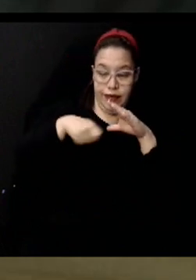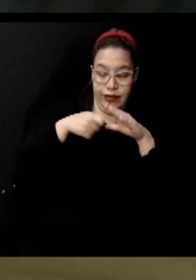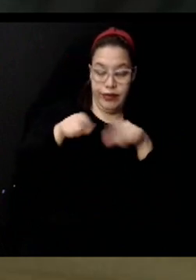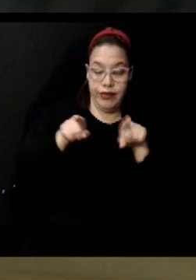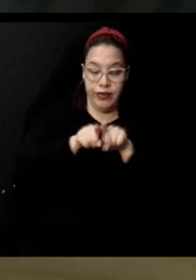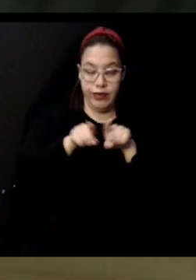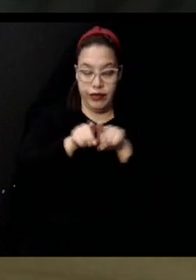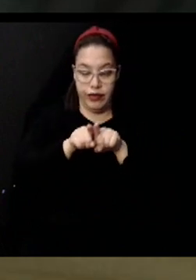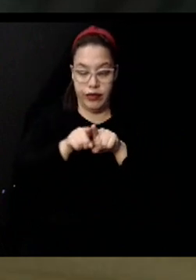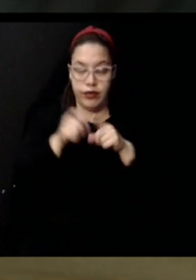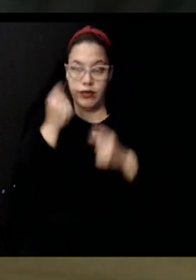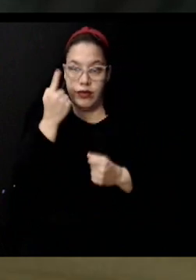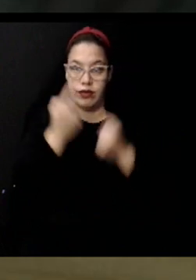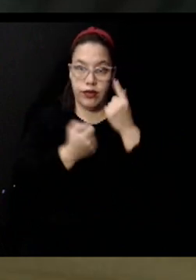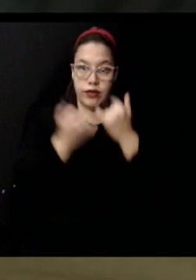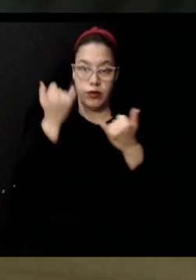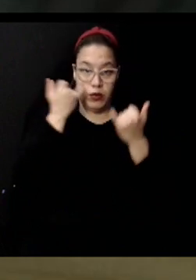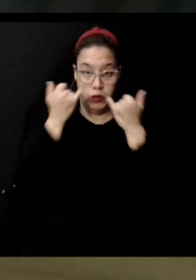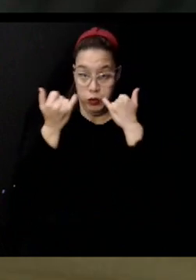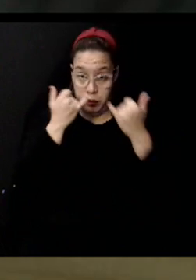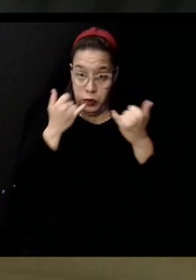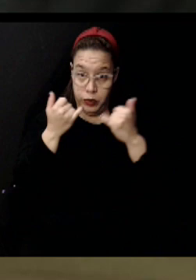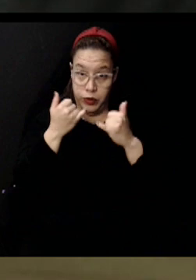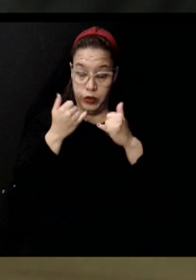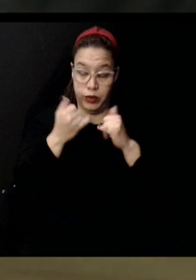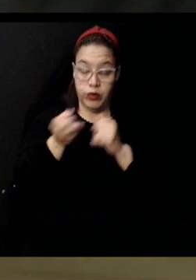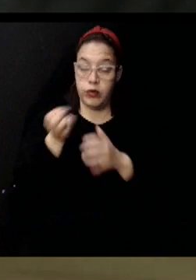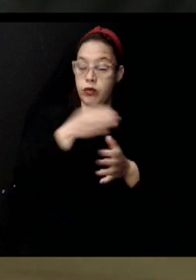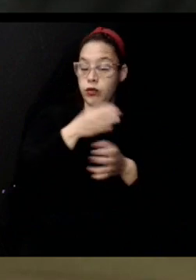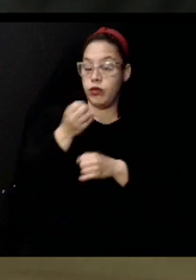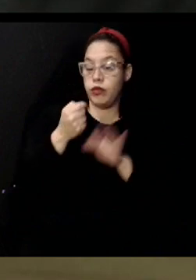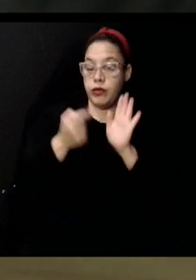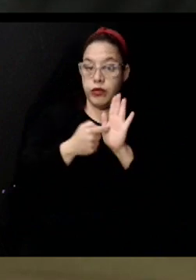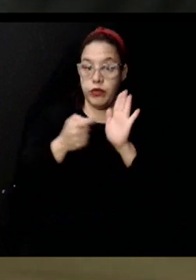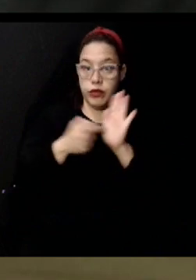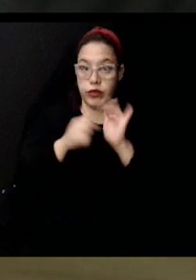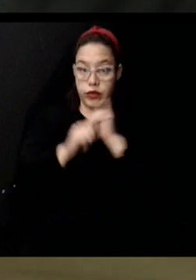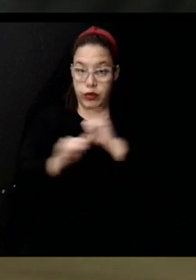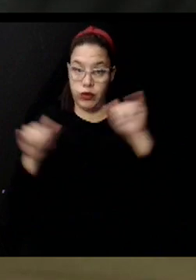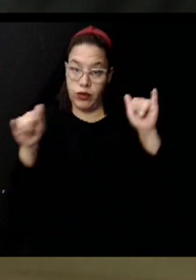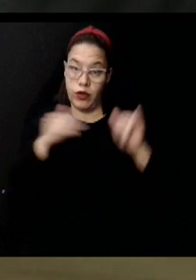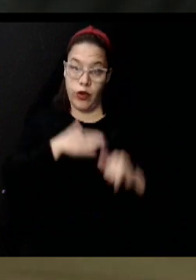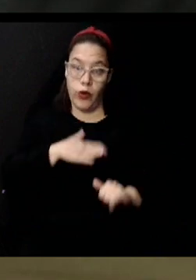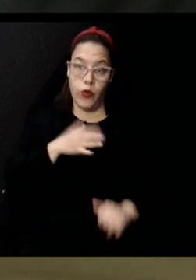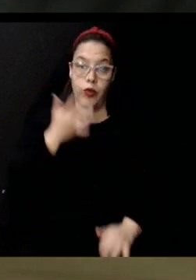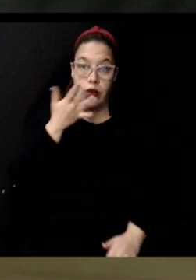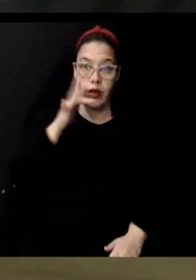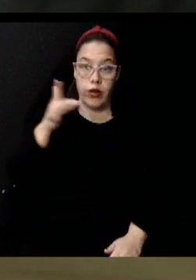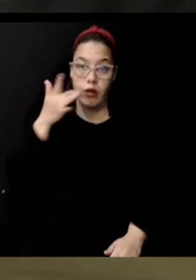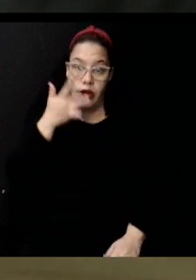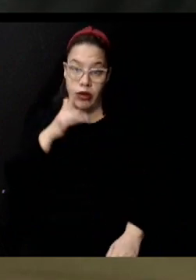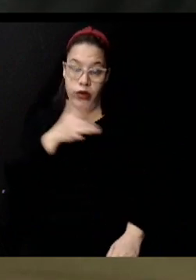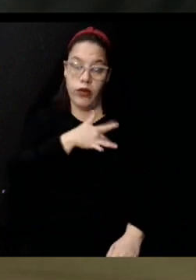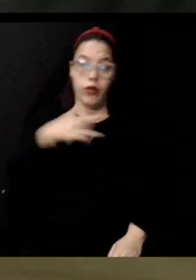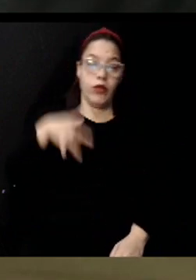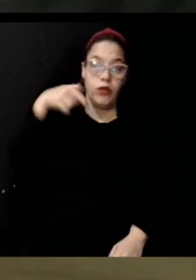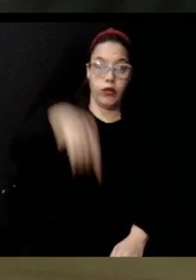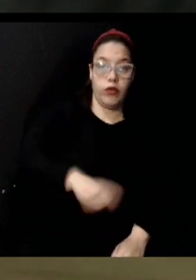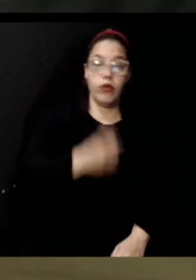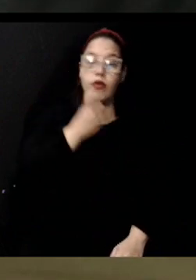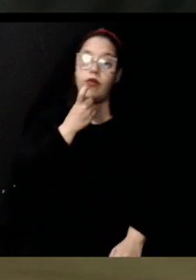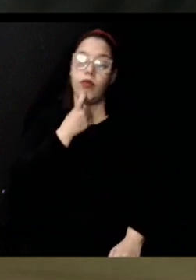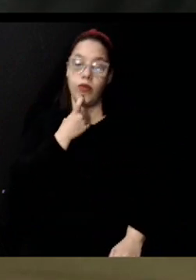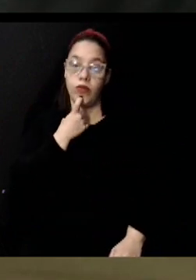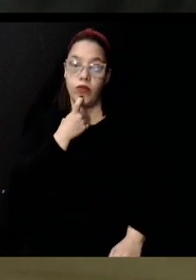algumas atualizações, algumas informações para você. Campanha Agosto Dourado mobiliza unidades de saúde aqui na cidade de Campinas. Os